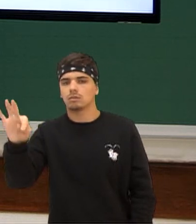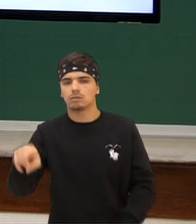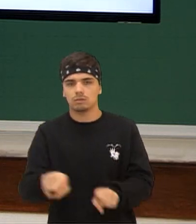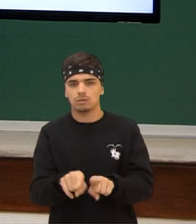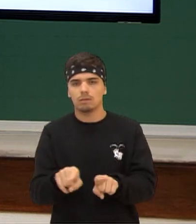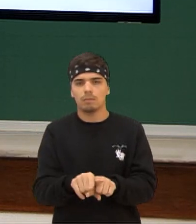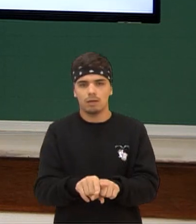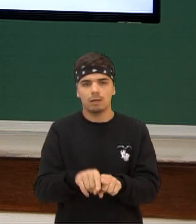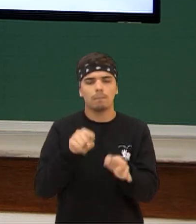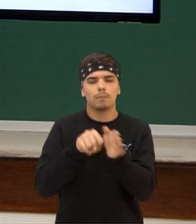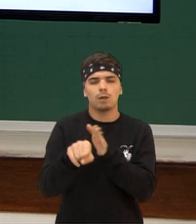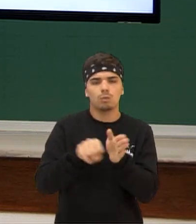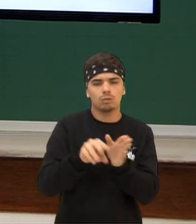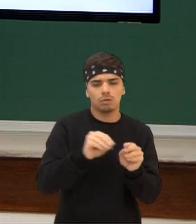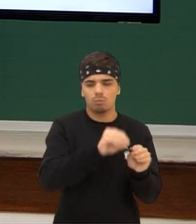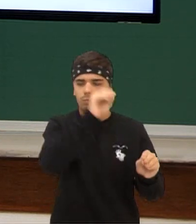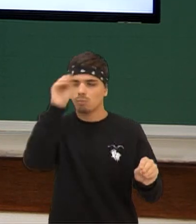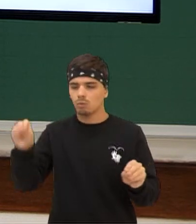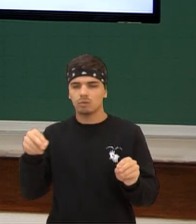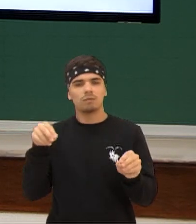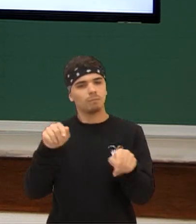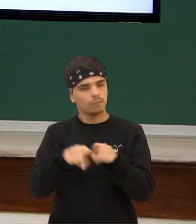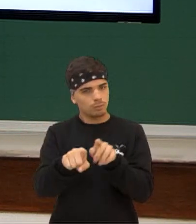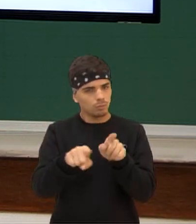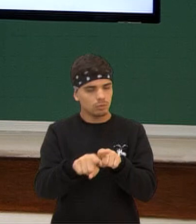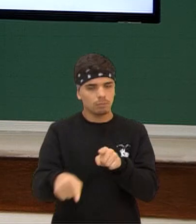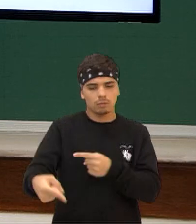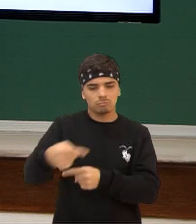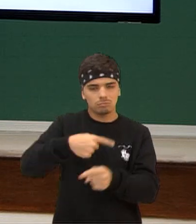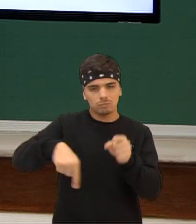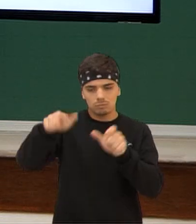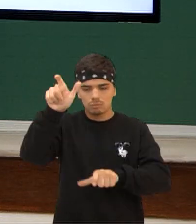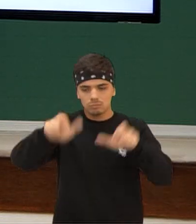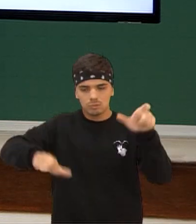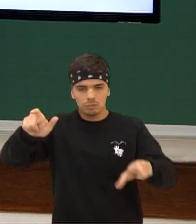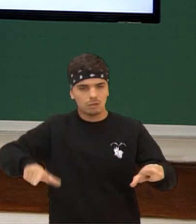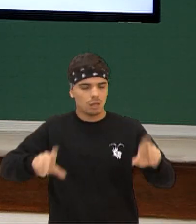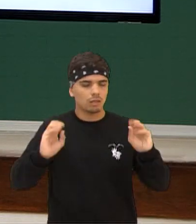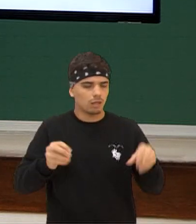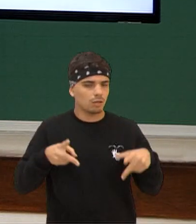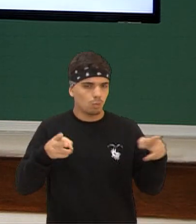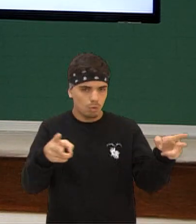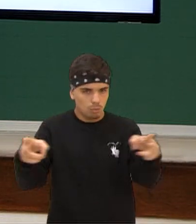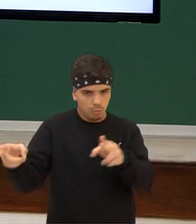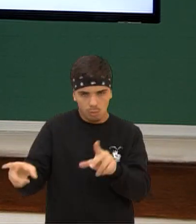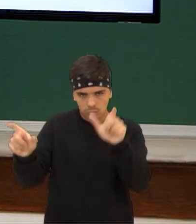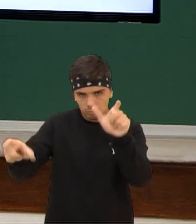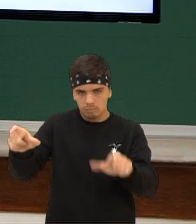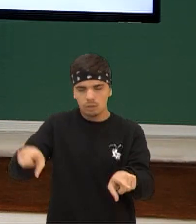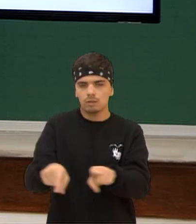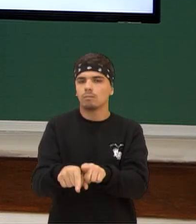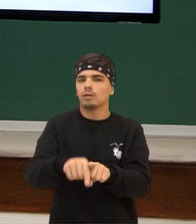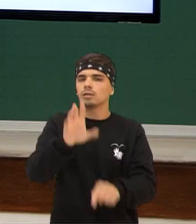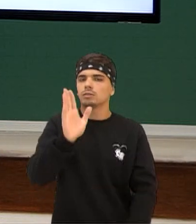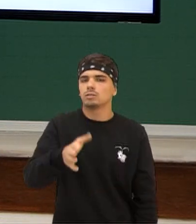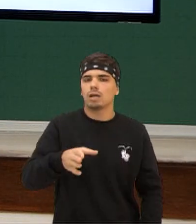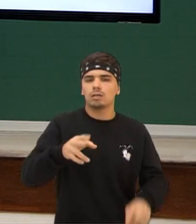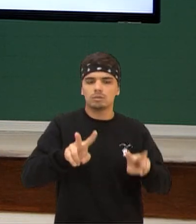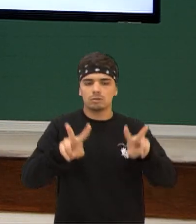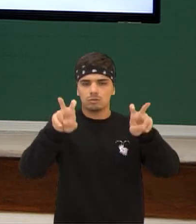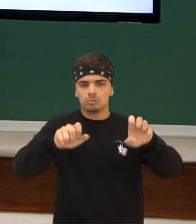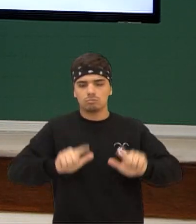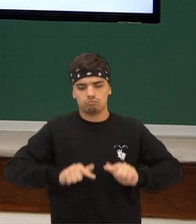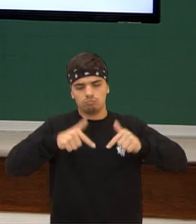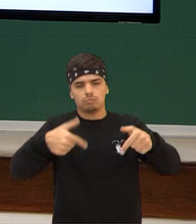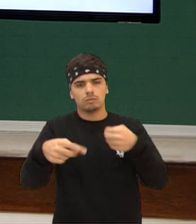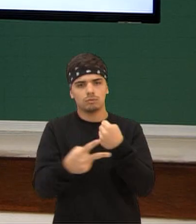joga ele para frente faça pergunta não muda para nenhum sujeito todos utilizam o mesmo falamos sobre as habilidades